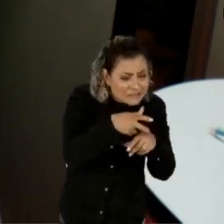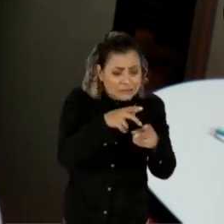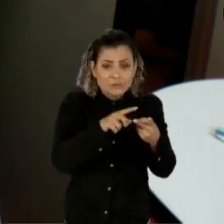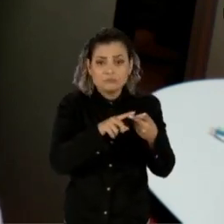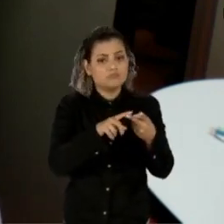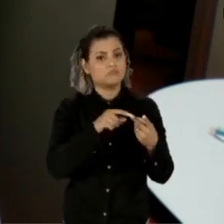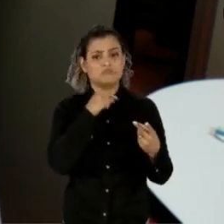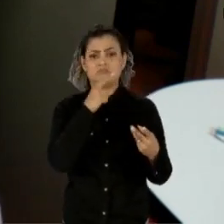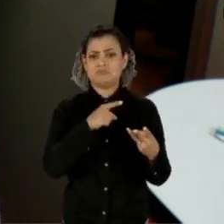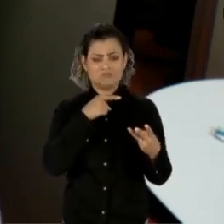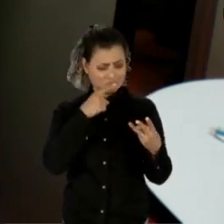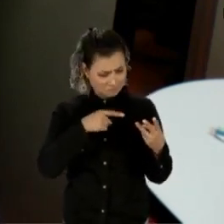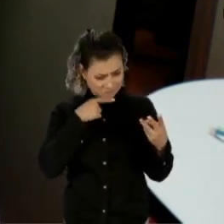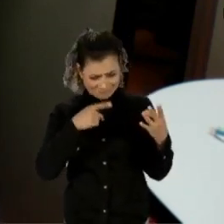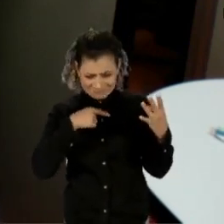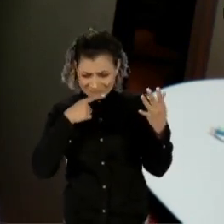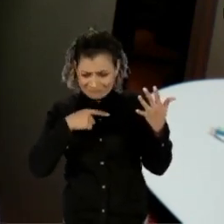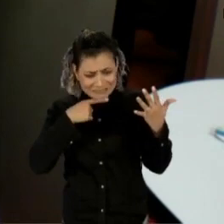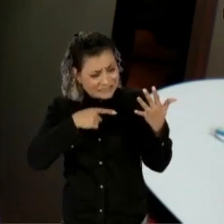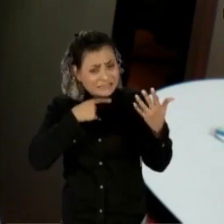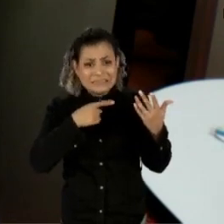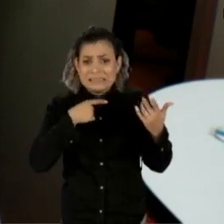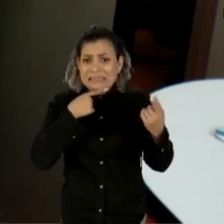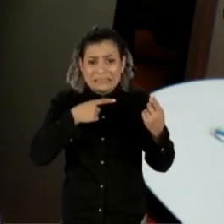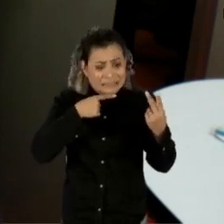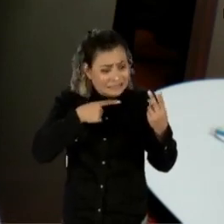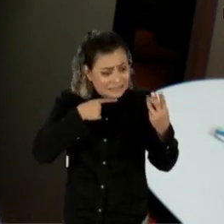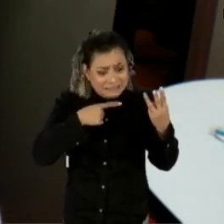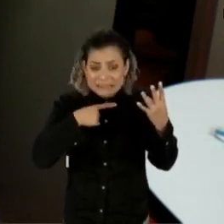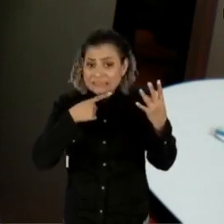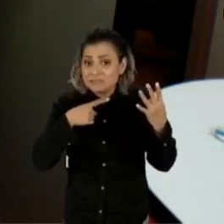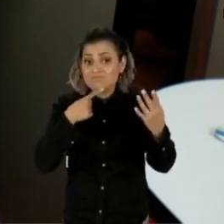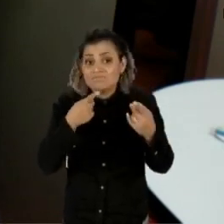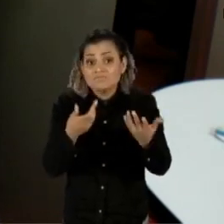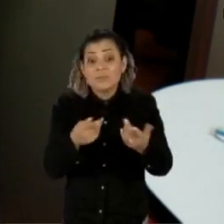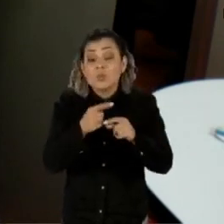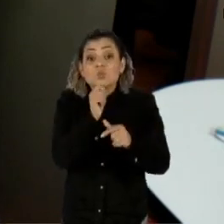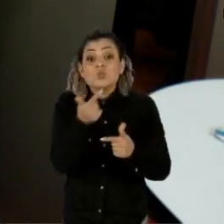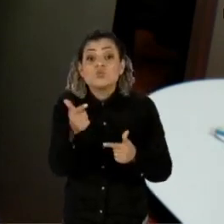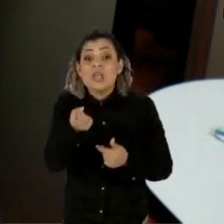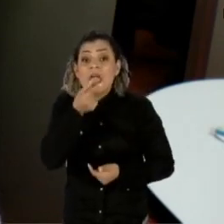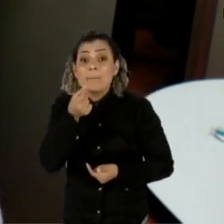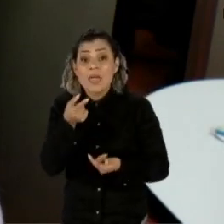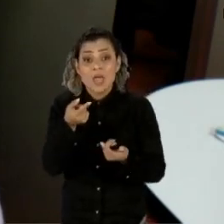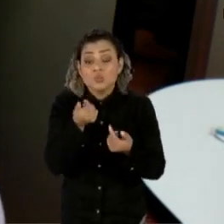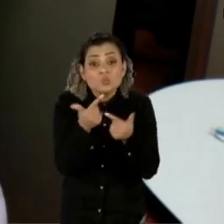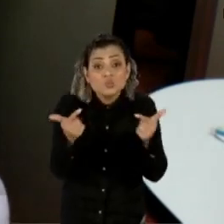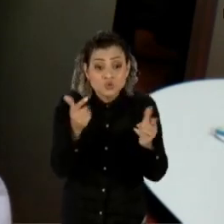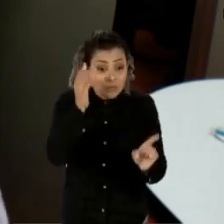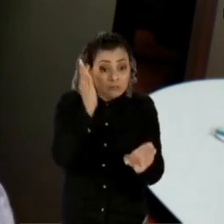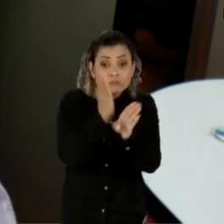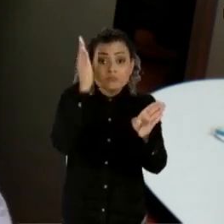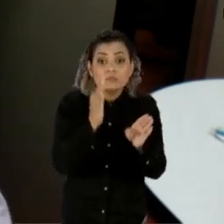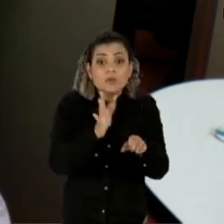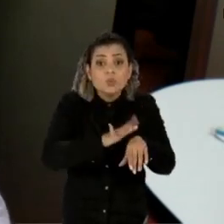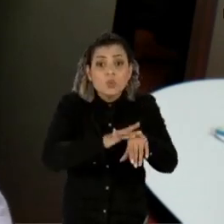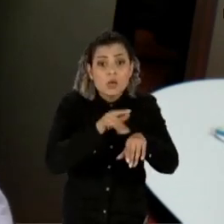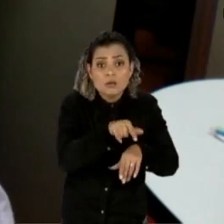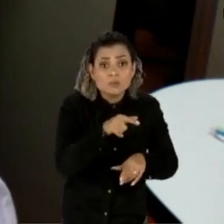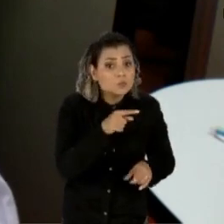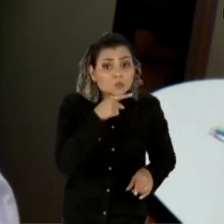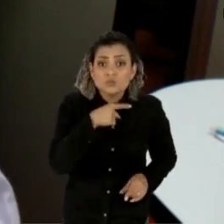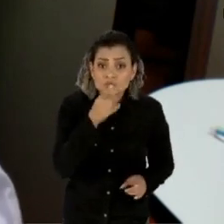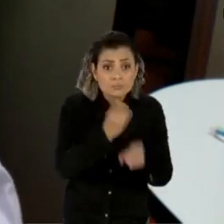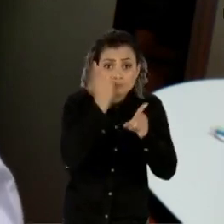ficando é perdido porque sentimos um prêmio que detectar se aquele para a vida em